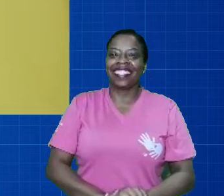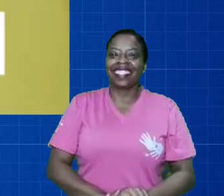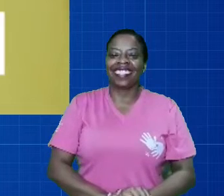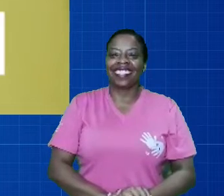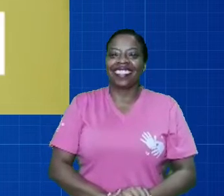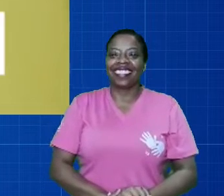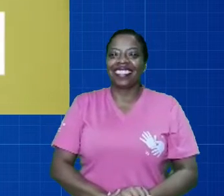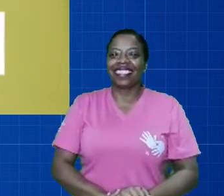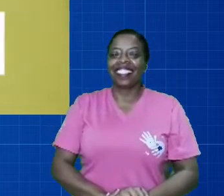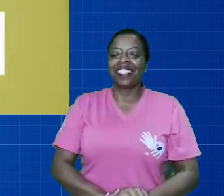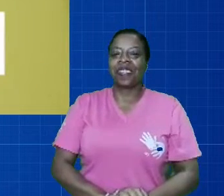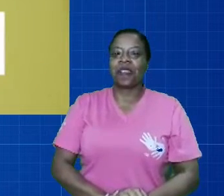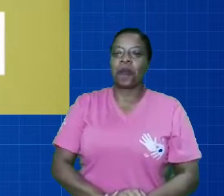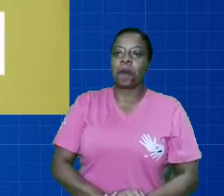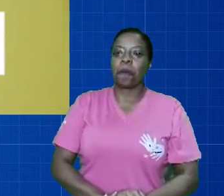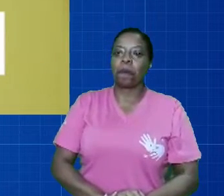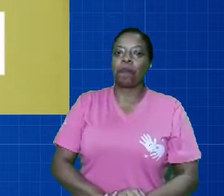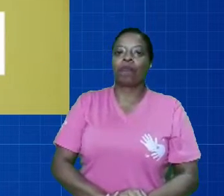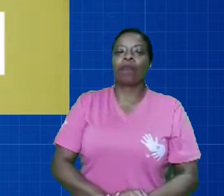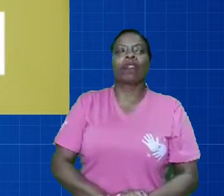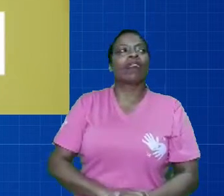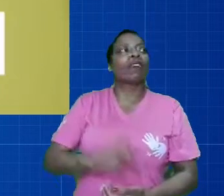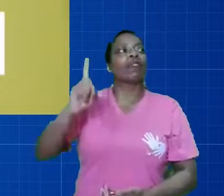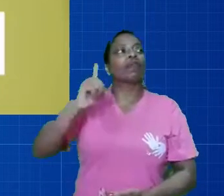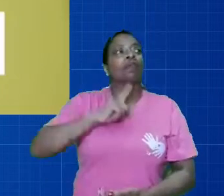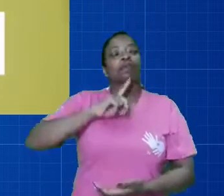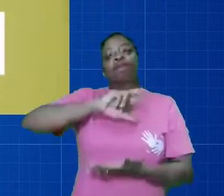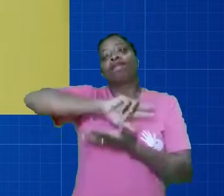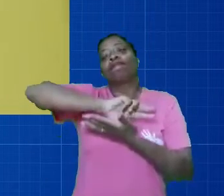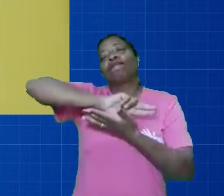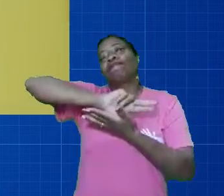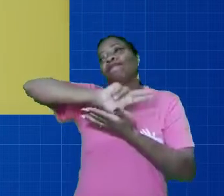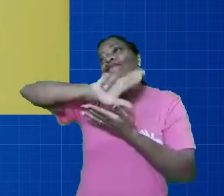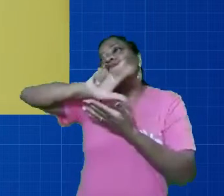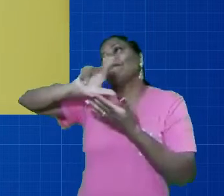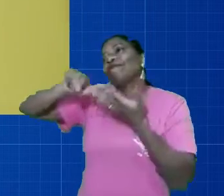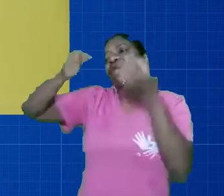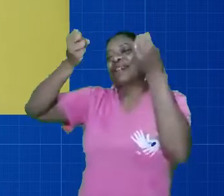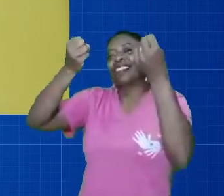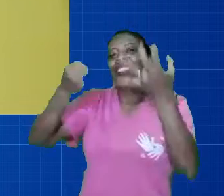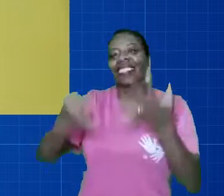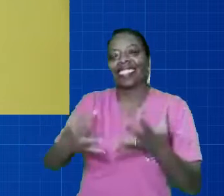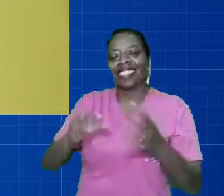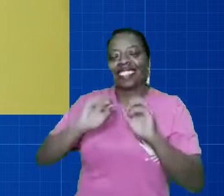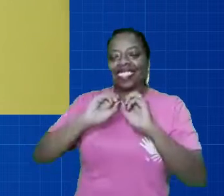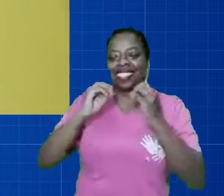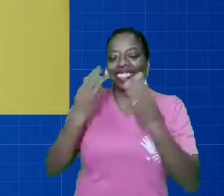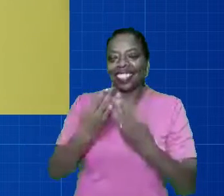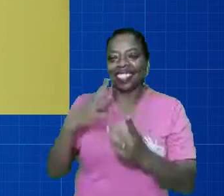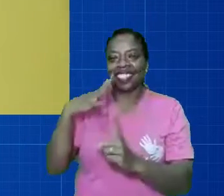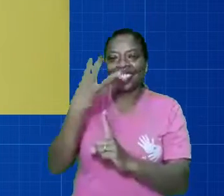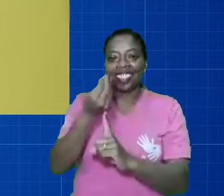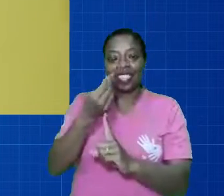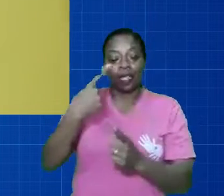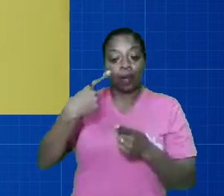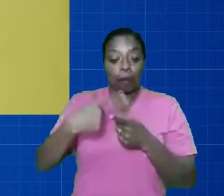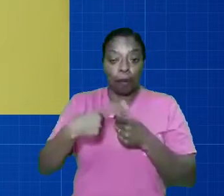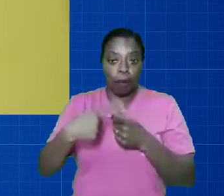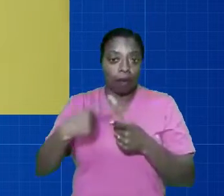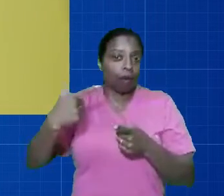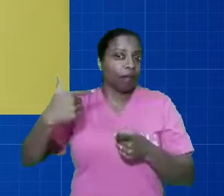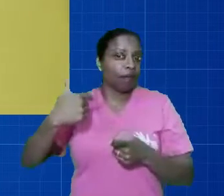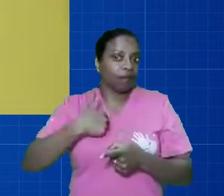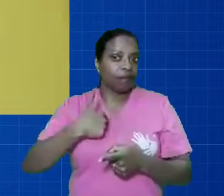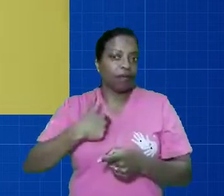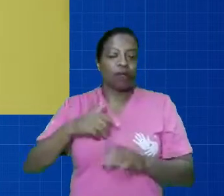Tem tanta coisa, né, para dizer sobre a oficina de artes, porque eu fiquei ali como coordenadora por 8 anos